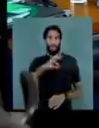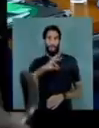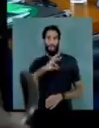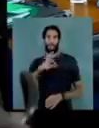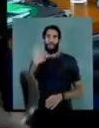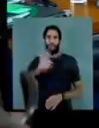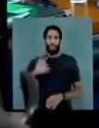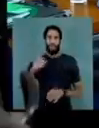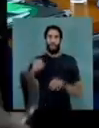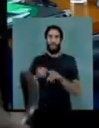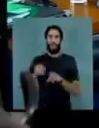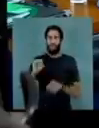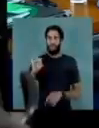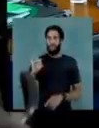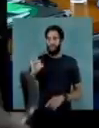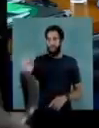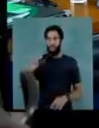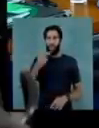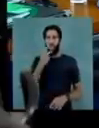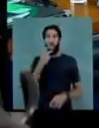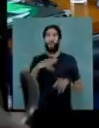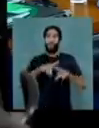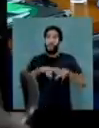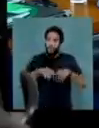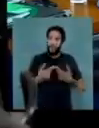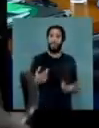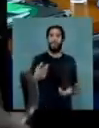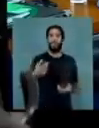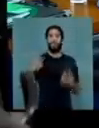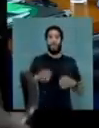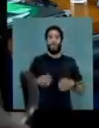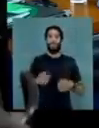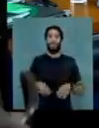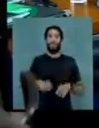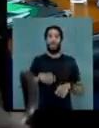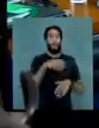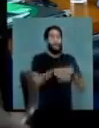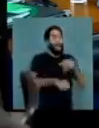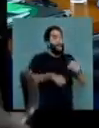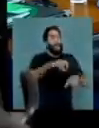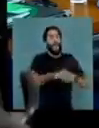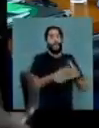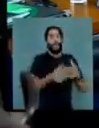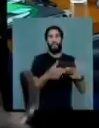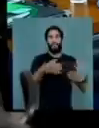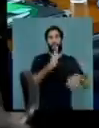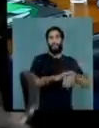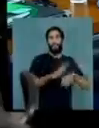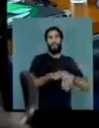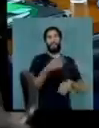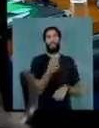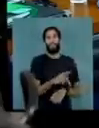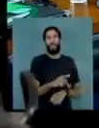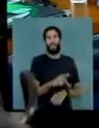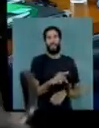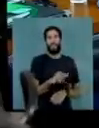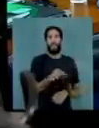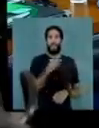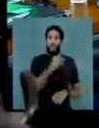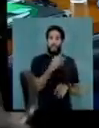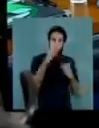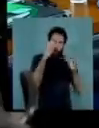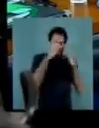e pelo Tribunal Federal para fazer busca e apreensão que havia obstrução da justiça por parte do senador que está sendo investigado